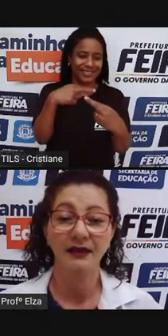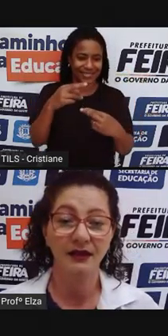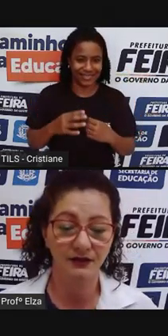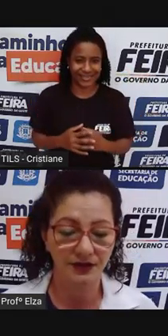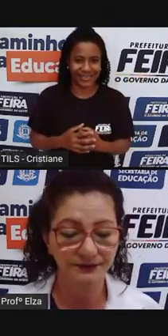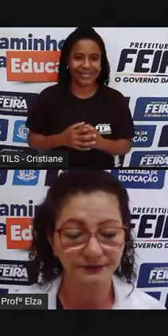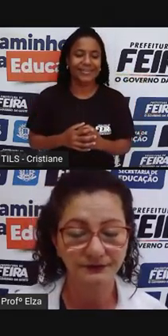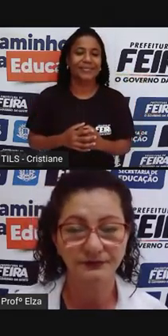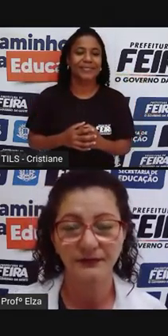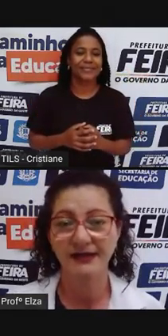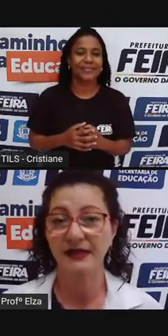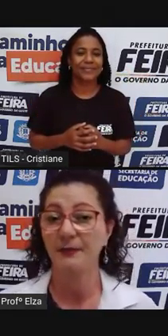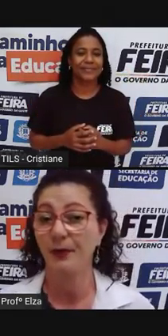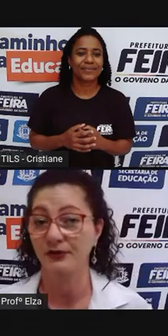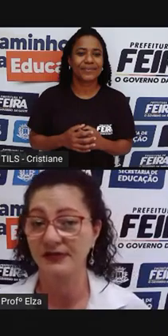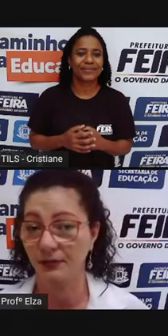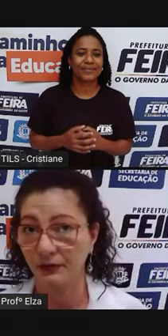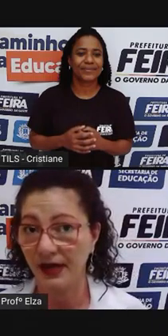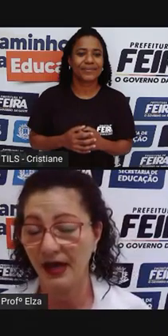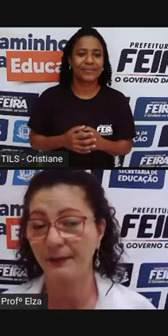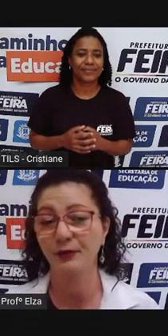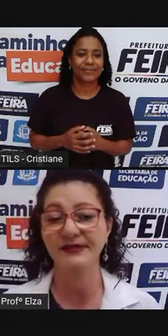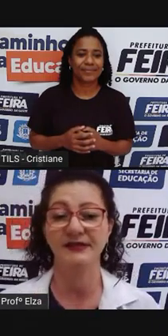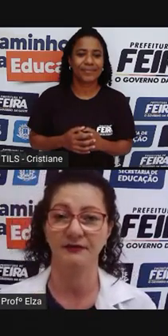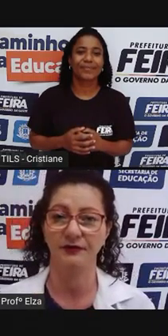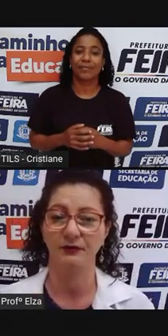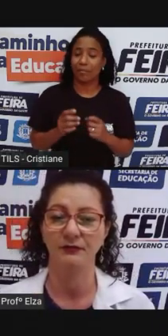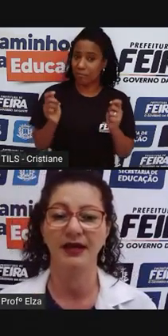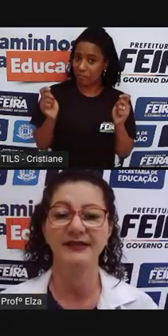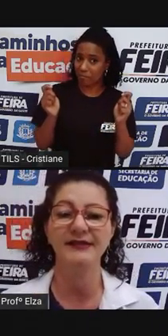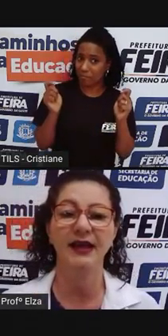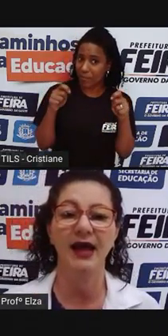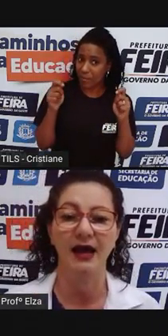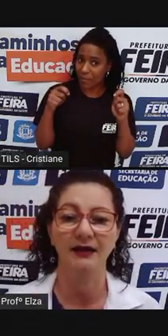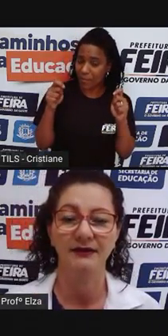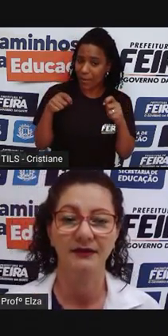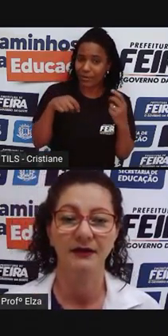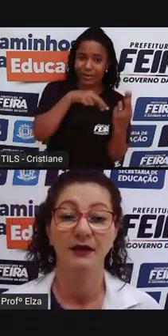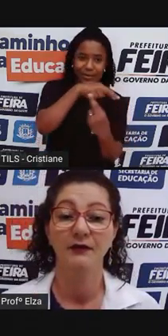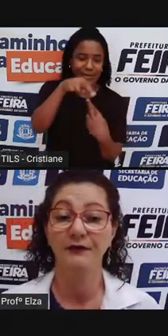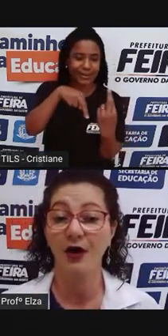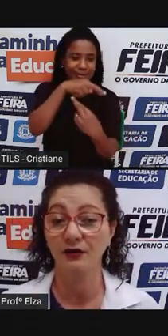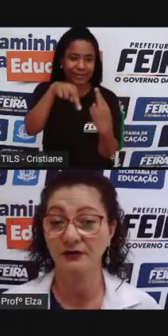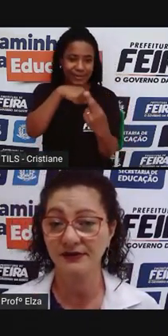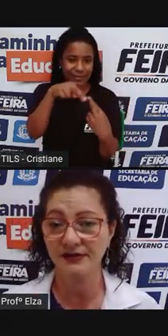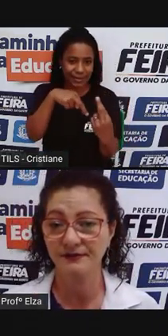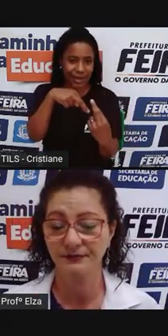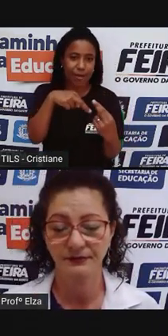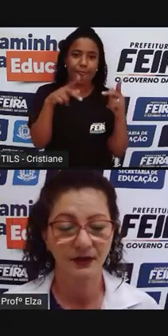And here, is it possible, né? É possível reciclar